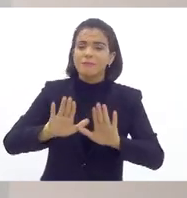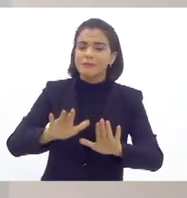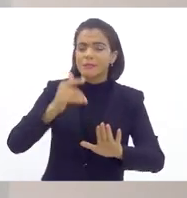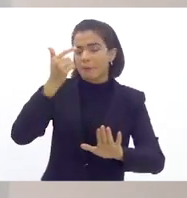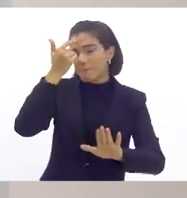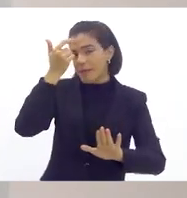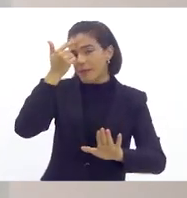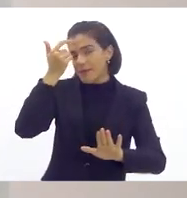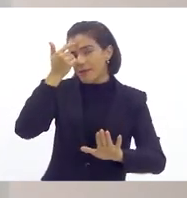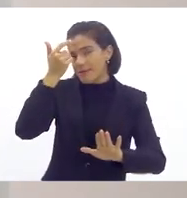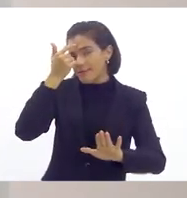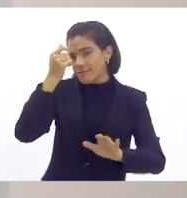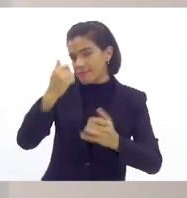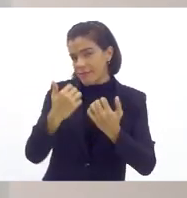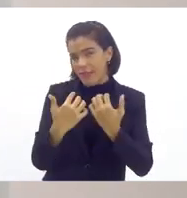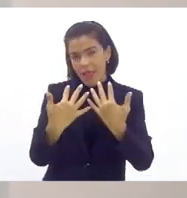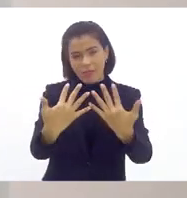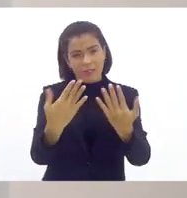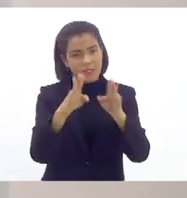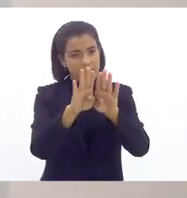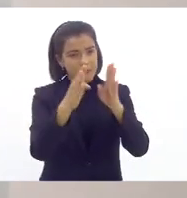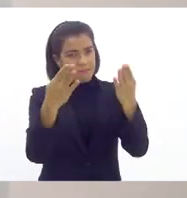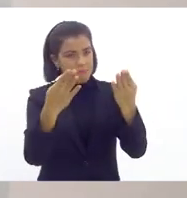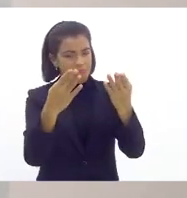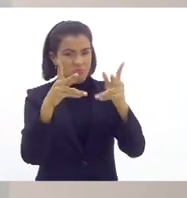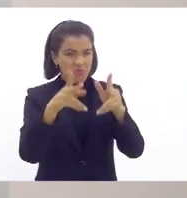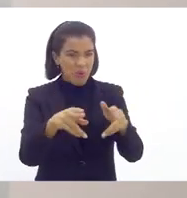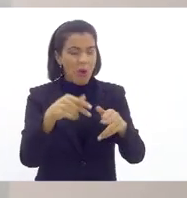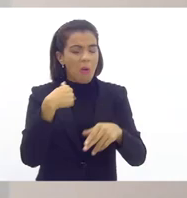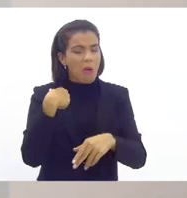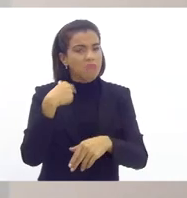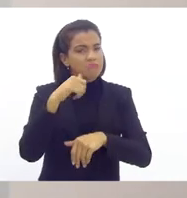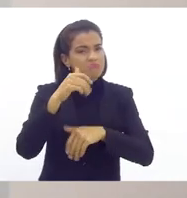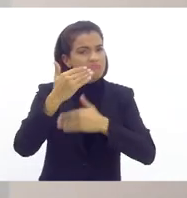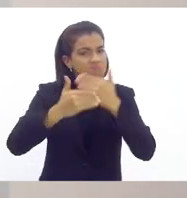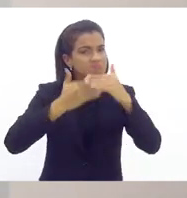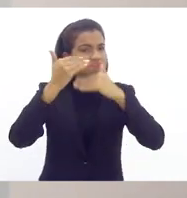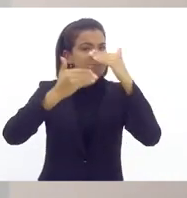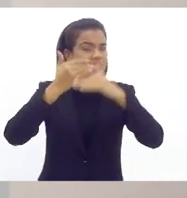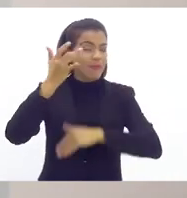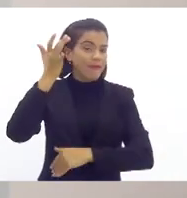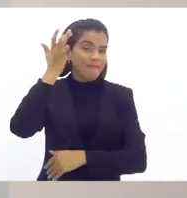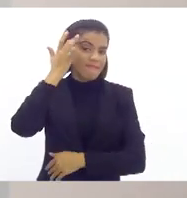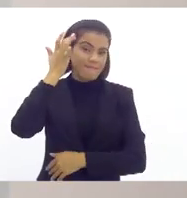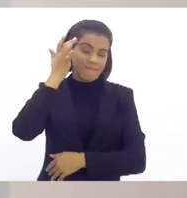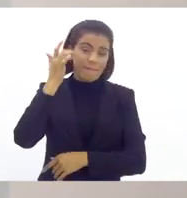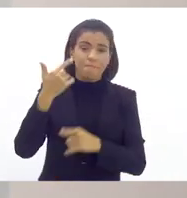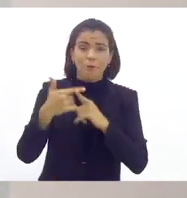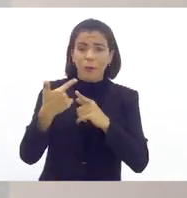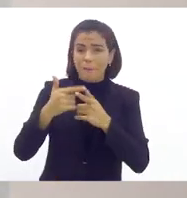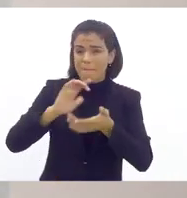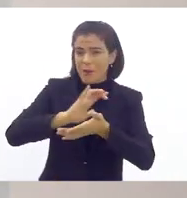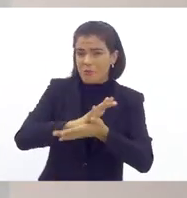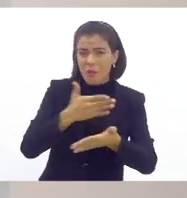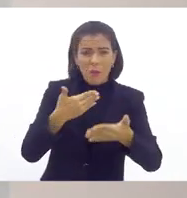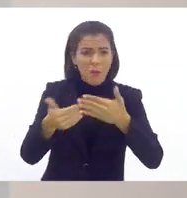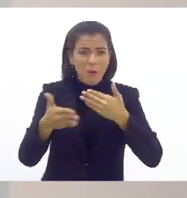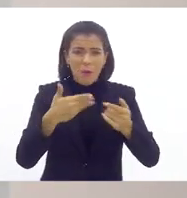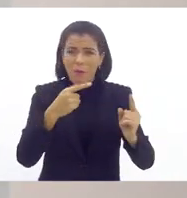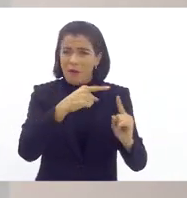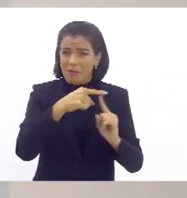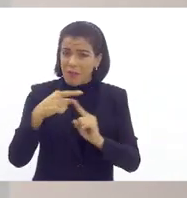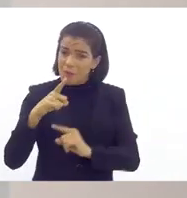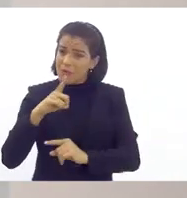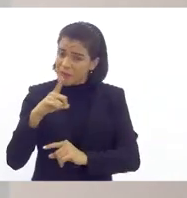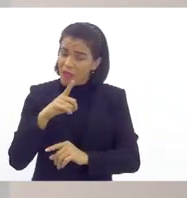penso que audiências públicas como essa nos faz amadurecer, porque qualquer tipo de preconceito, de intolerância, passa pela